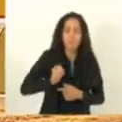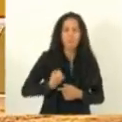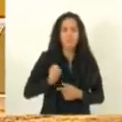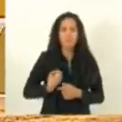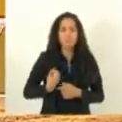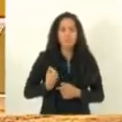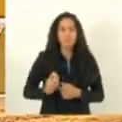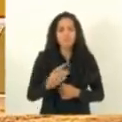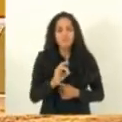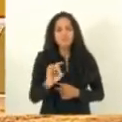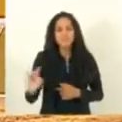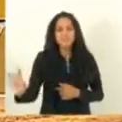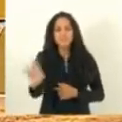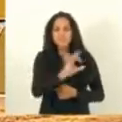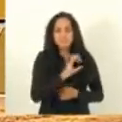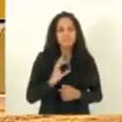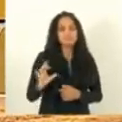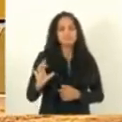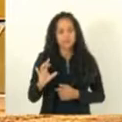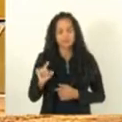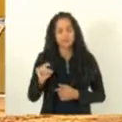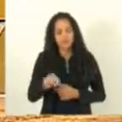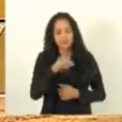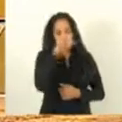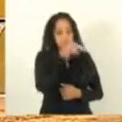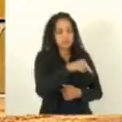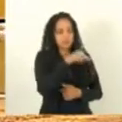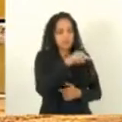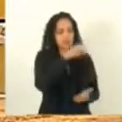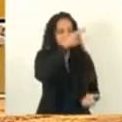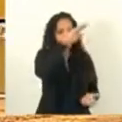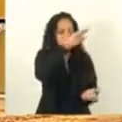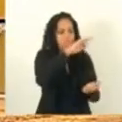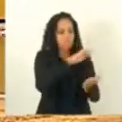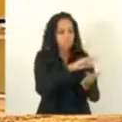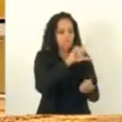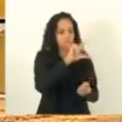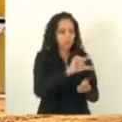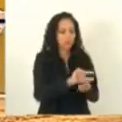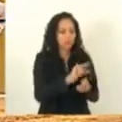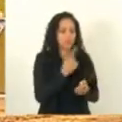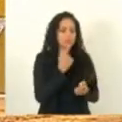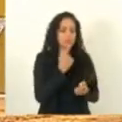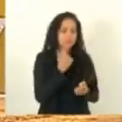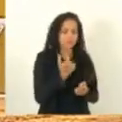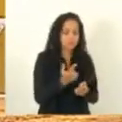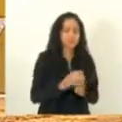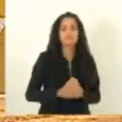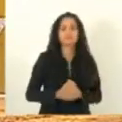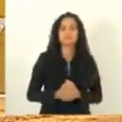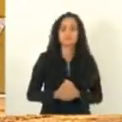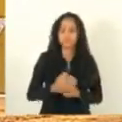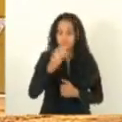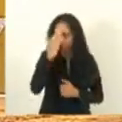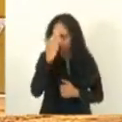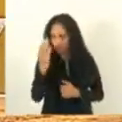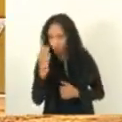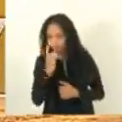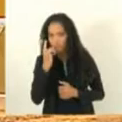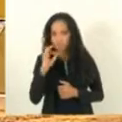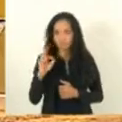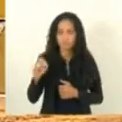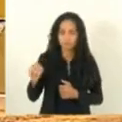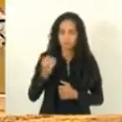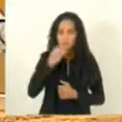salvar a vida de muita gente, e os nossos estoques geralmente estão muito baixos. Muito obrigado, deputado Torino, e uma